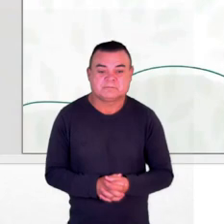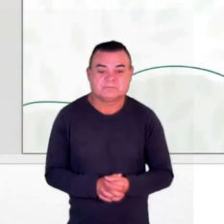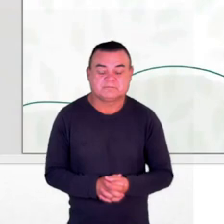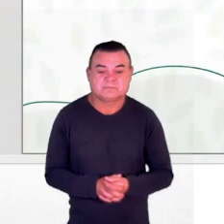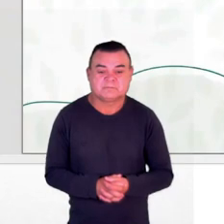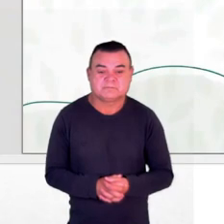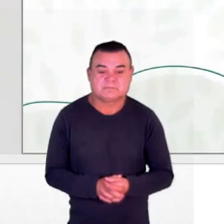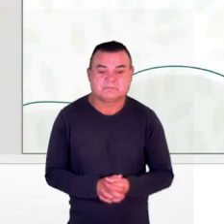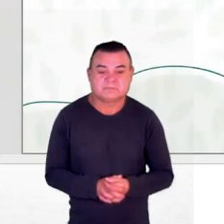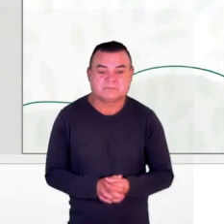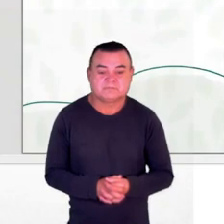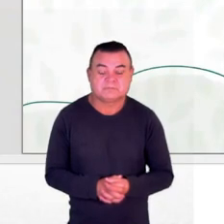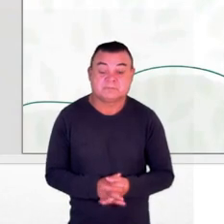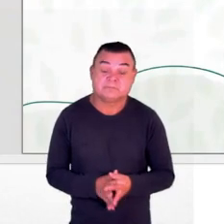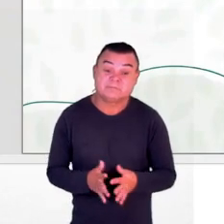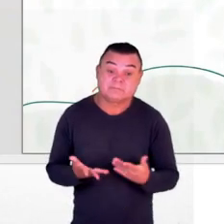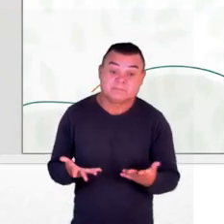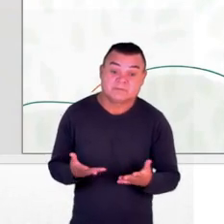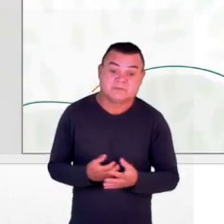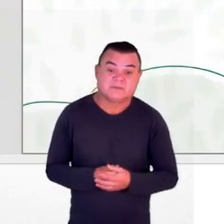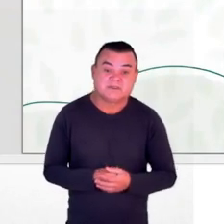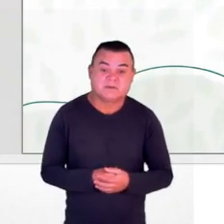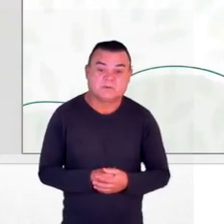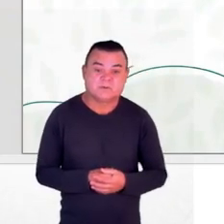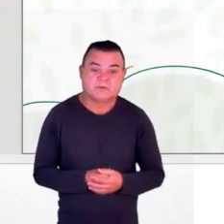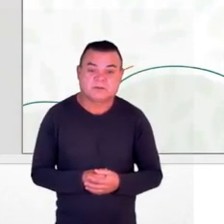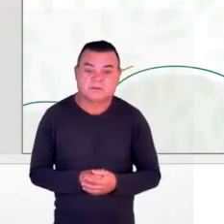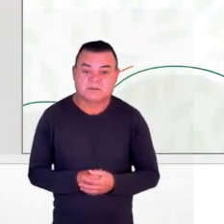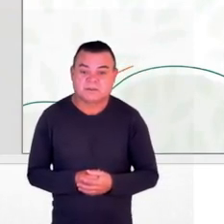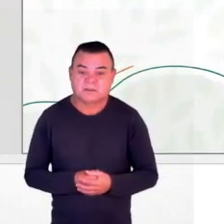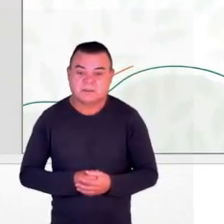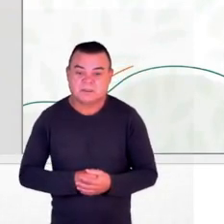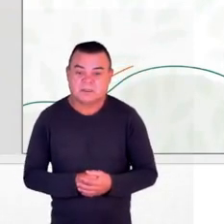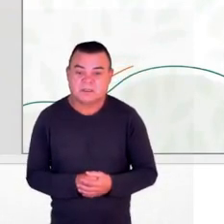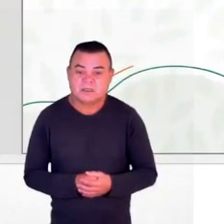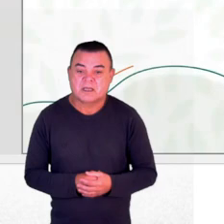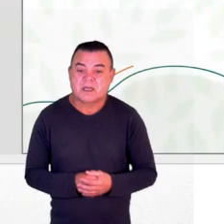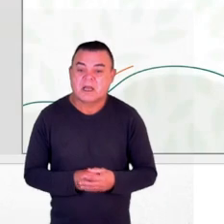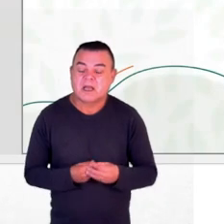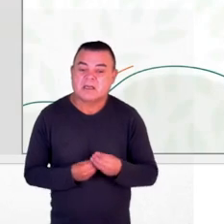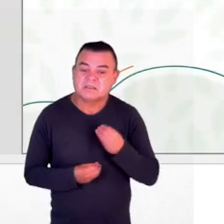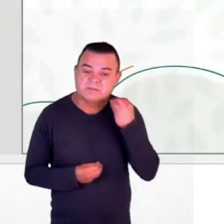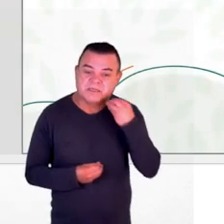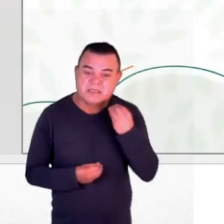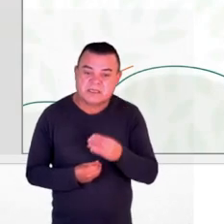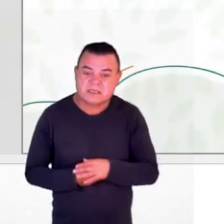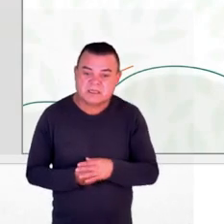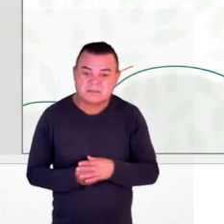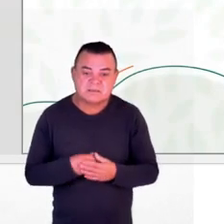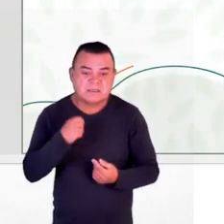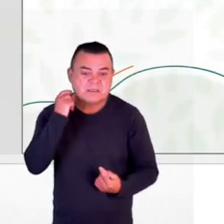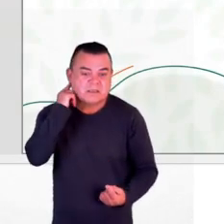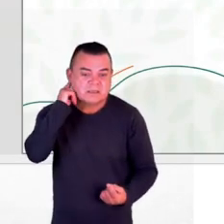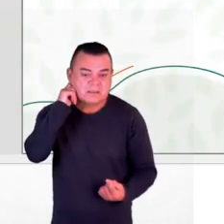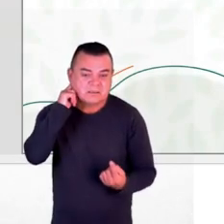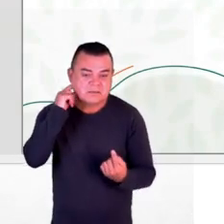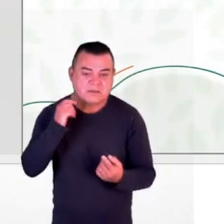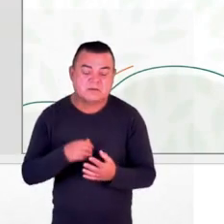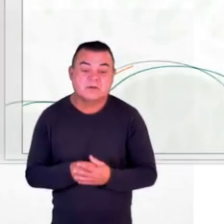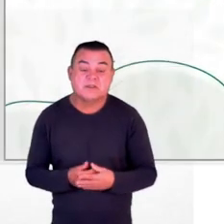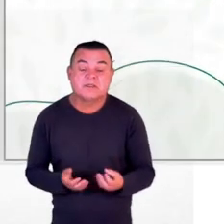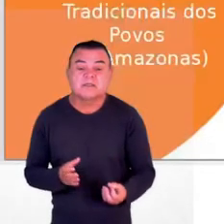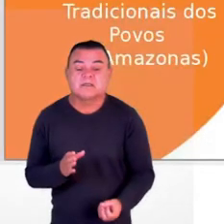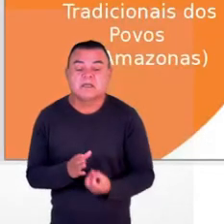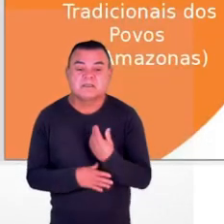Ah então a experiência essa mesa de diálogo permanente Catra povo do Brasil na verdade ela foi criada em 2021 E aí vou explicar um pouquinho o